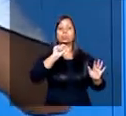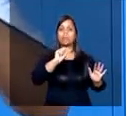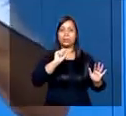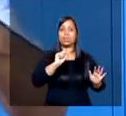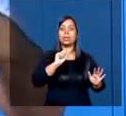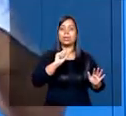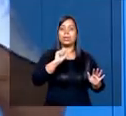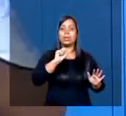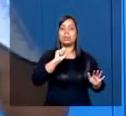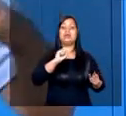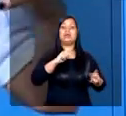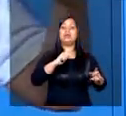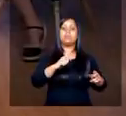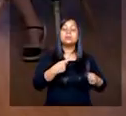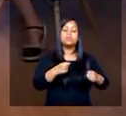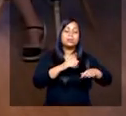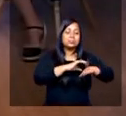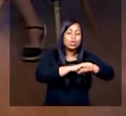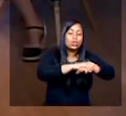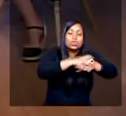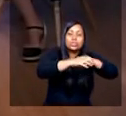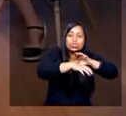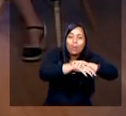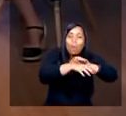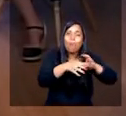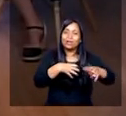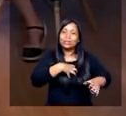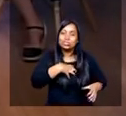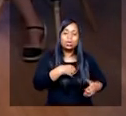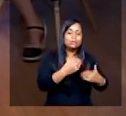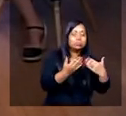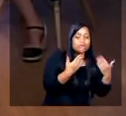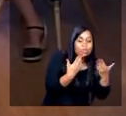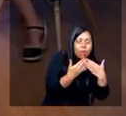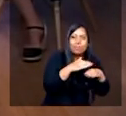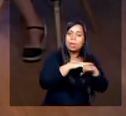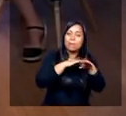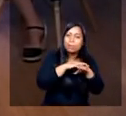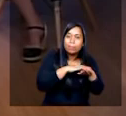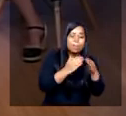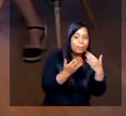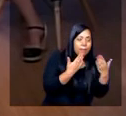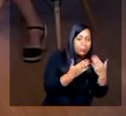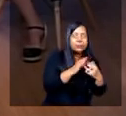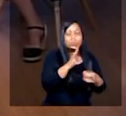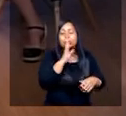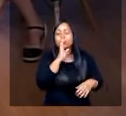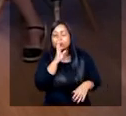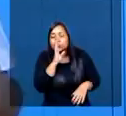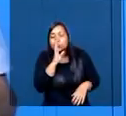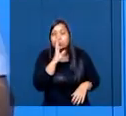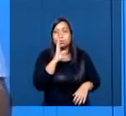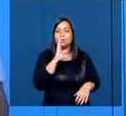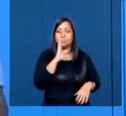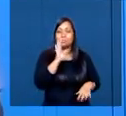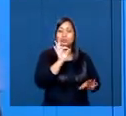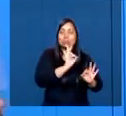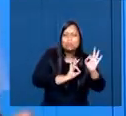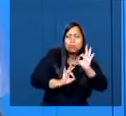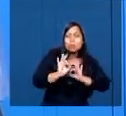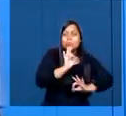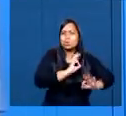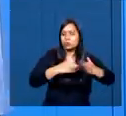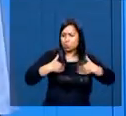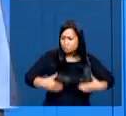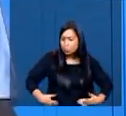de jeito de ser. De toque, de, né? Toque, de fala, de silêncio, né? De uma organização